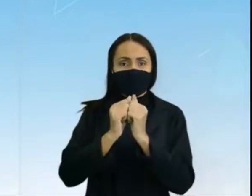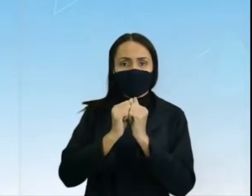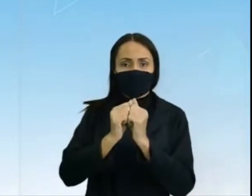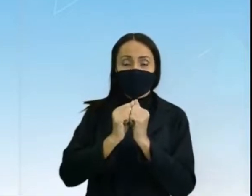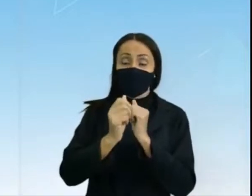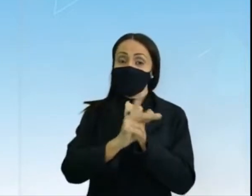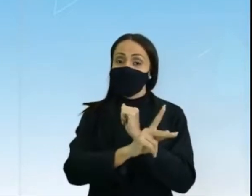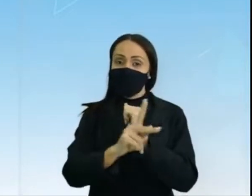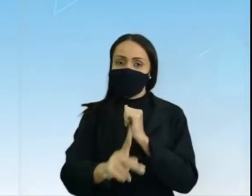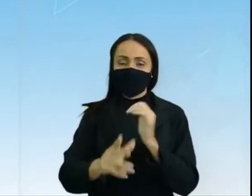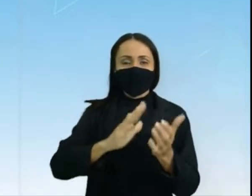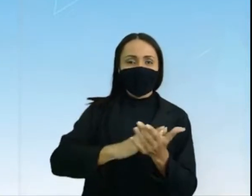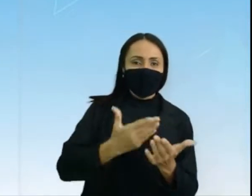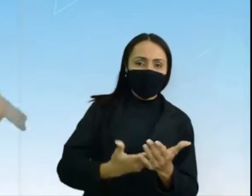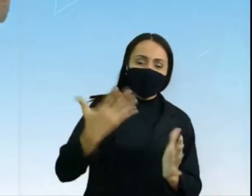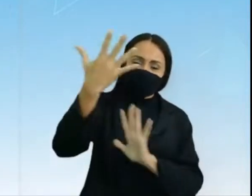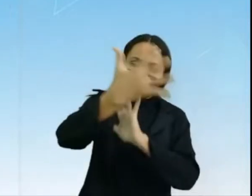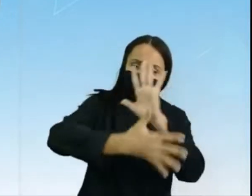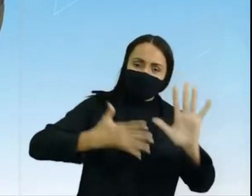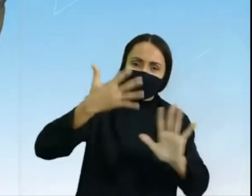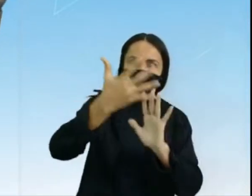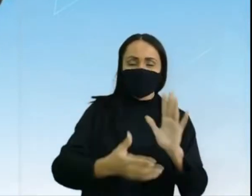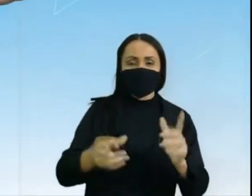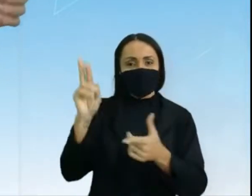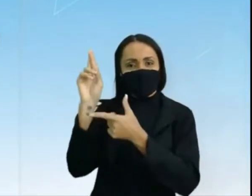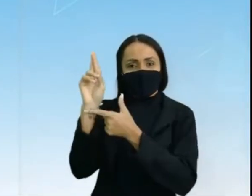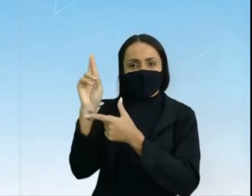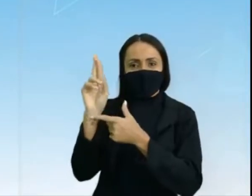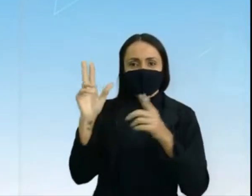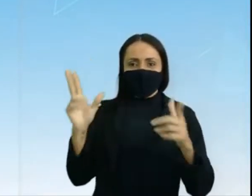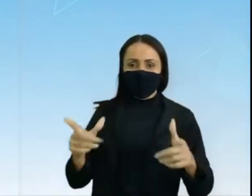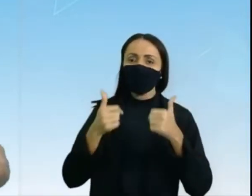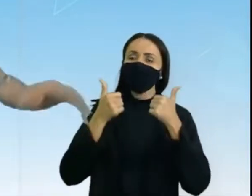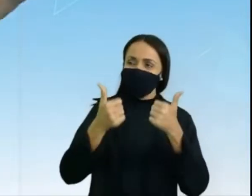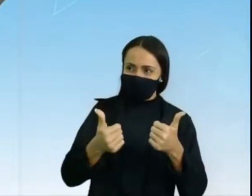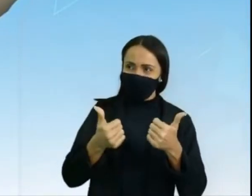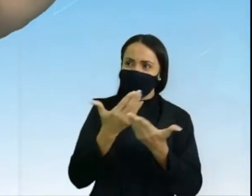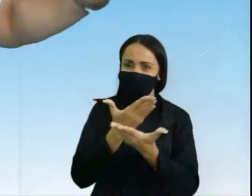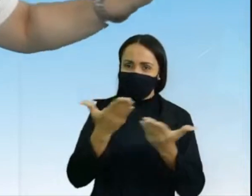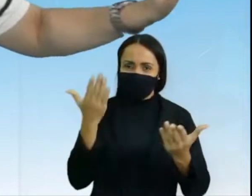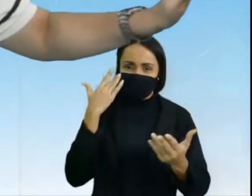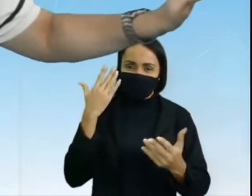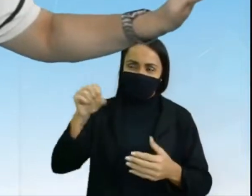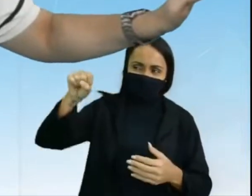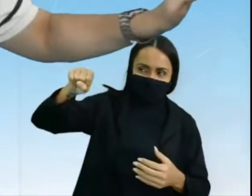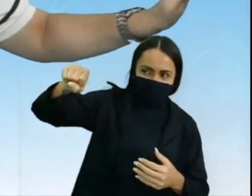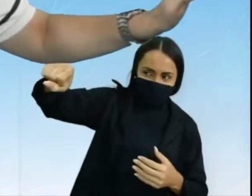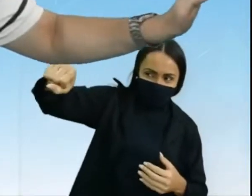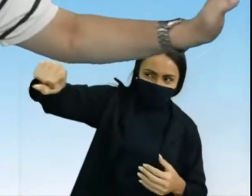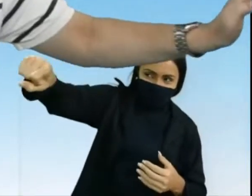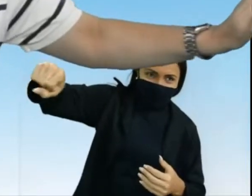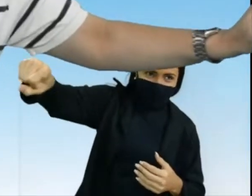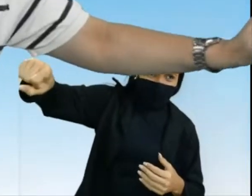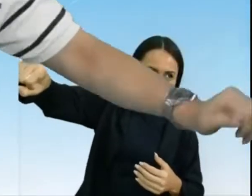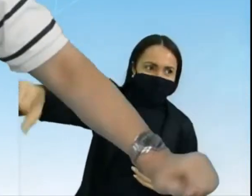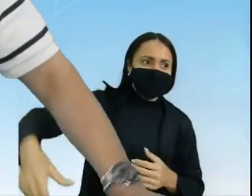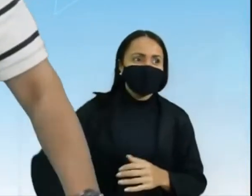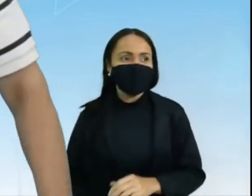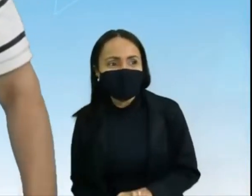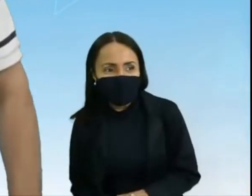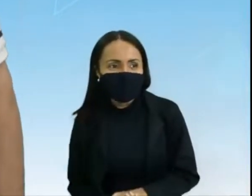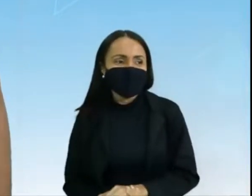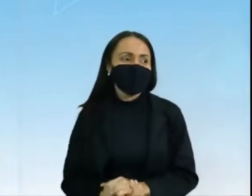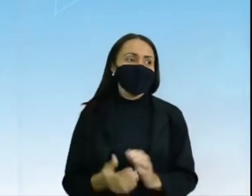a professora intérprete de Libras, Roberta Silveira. Tudo bem, professora? Chegue batendo aqui, professora!